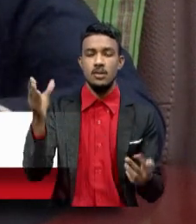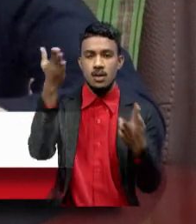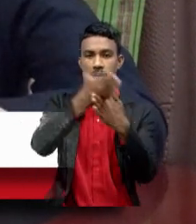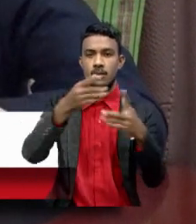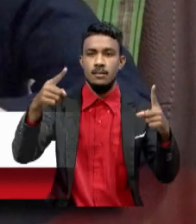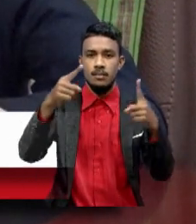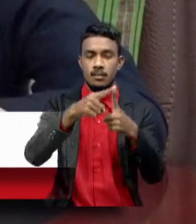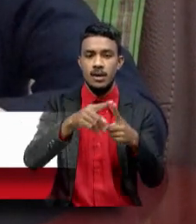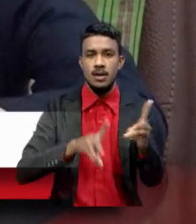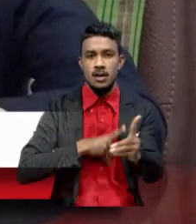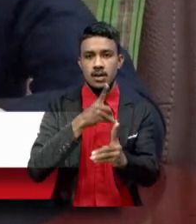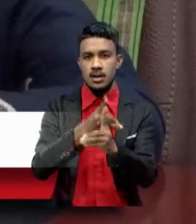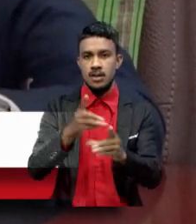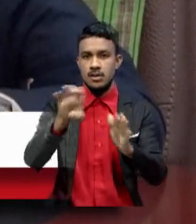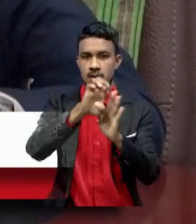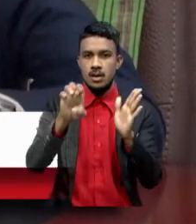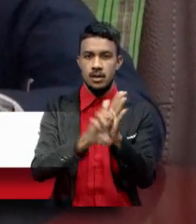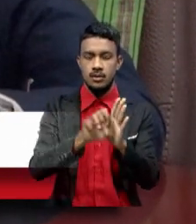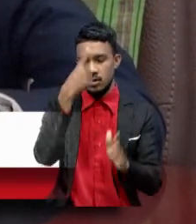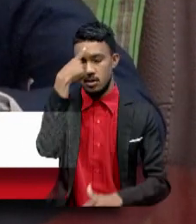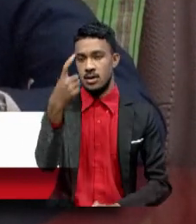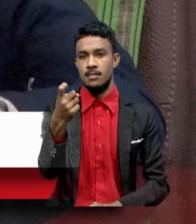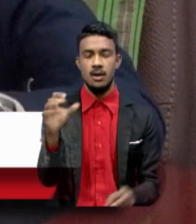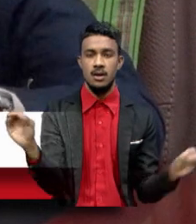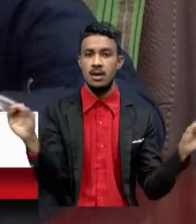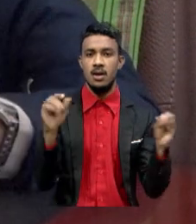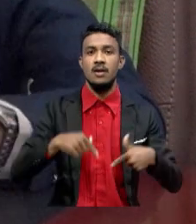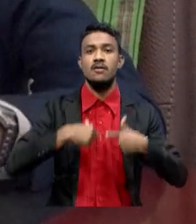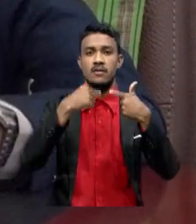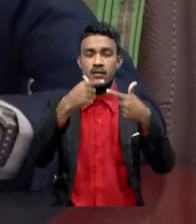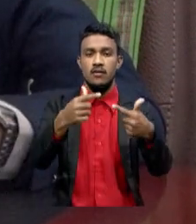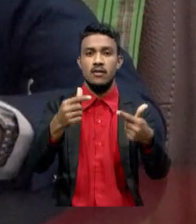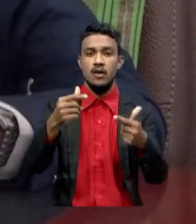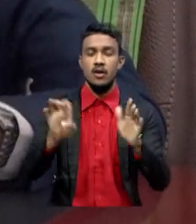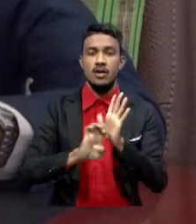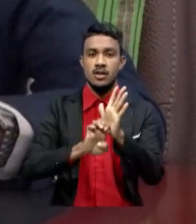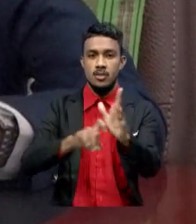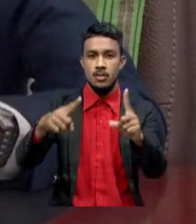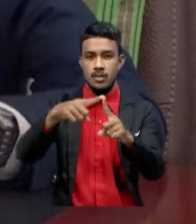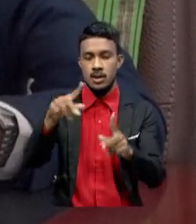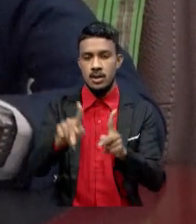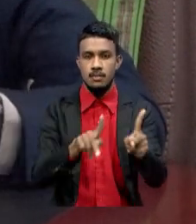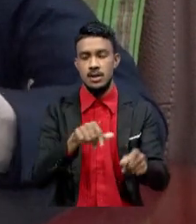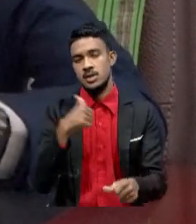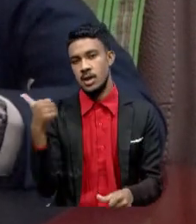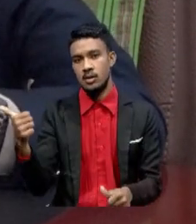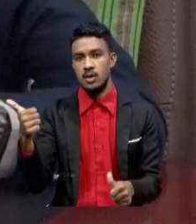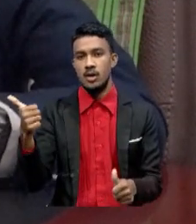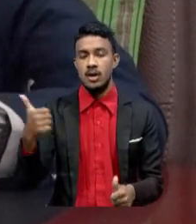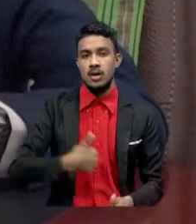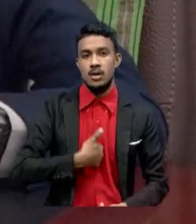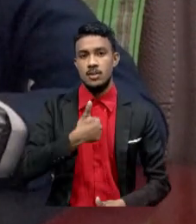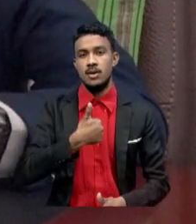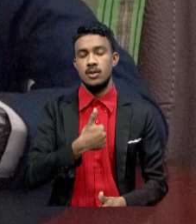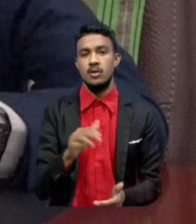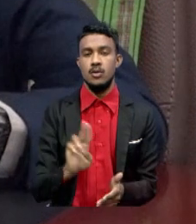propriedade Estado nian. Tama nema kala lafo bibang kala fo dalam ba emselu, atu privatiza sa sanser nebe